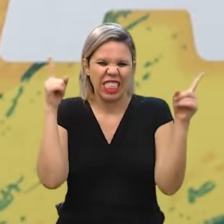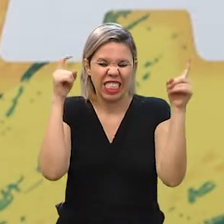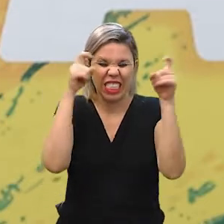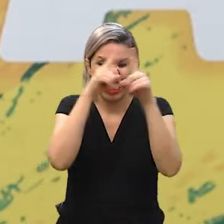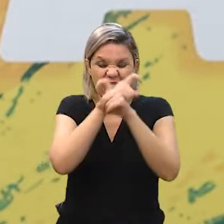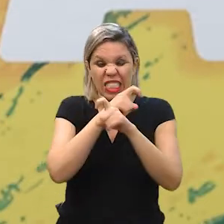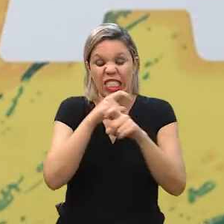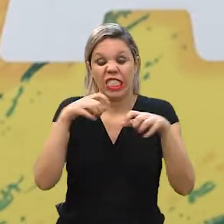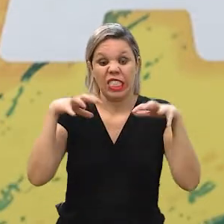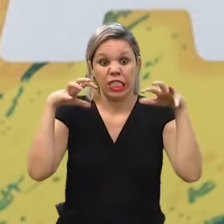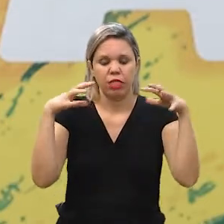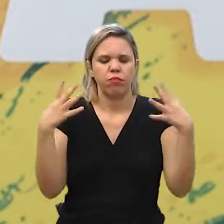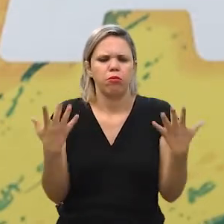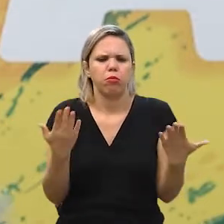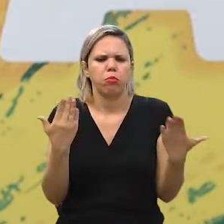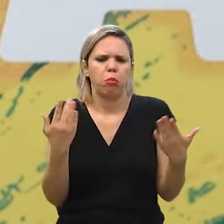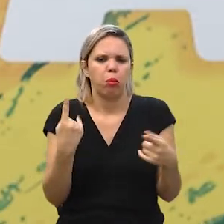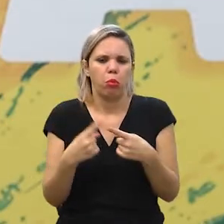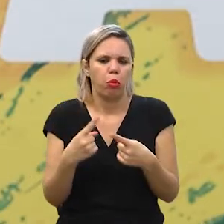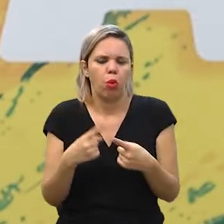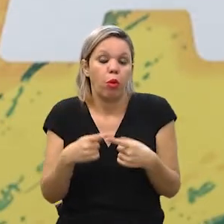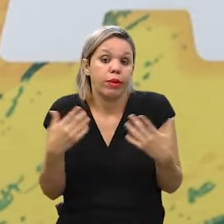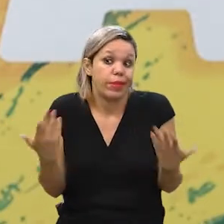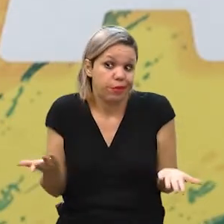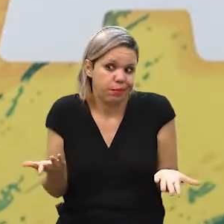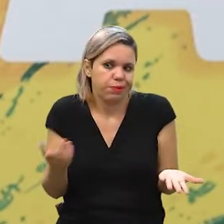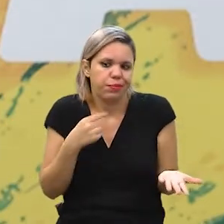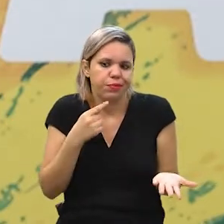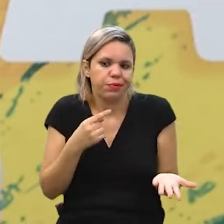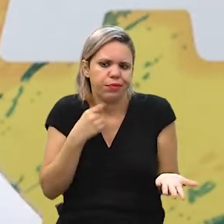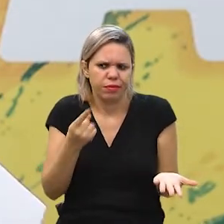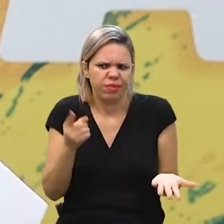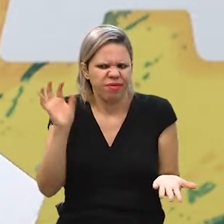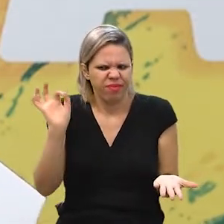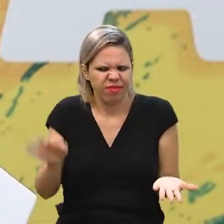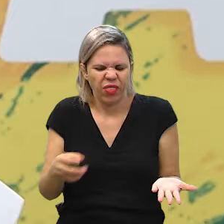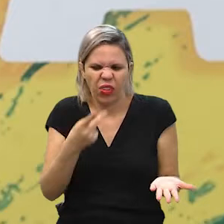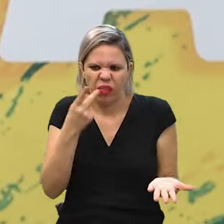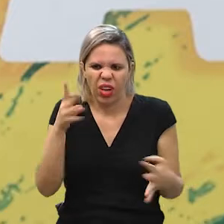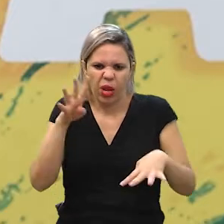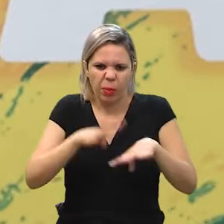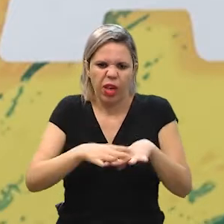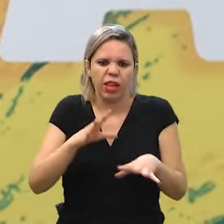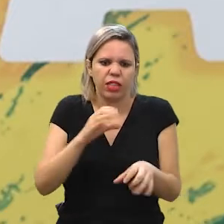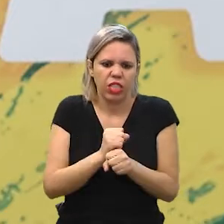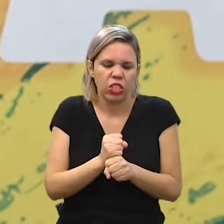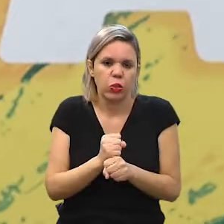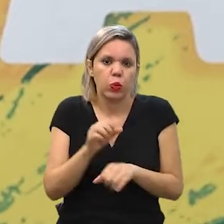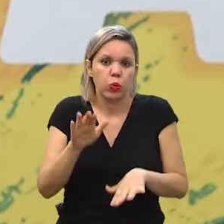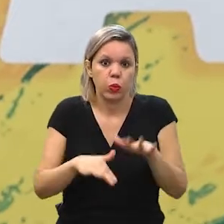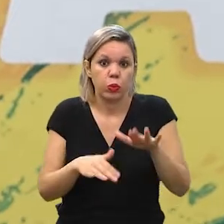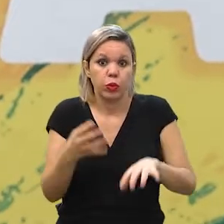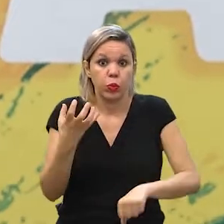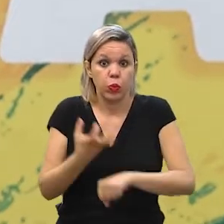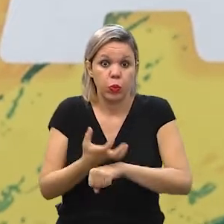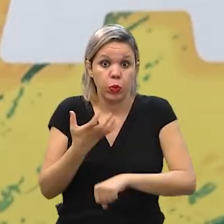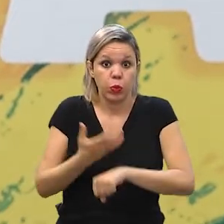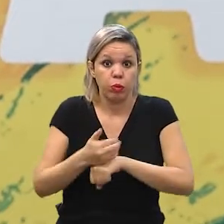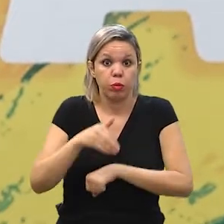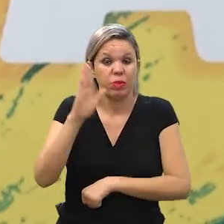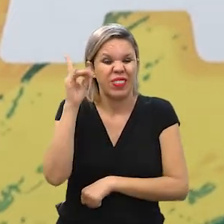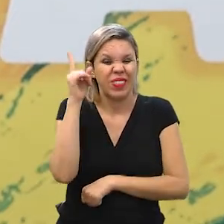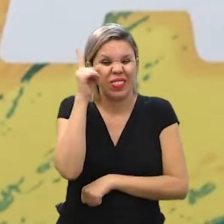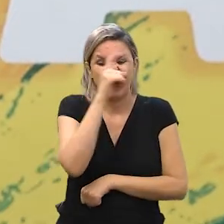7 cabeças. Por que será, não é? Será que é certo falar que a matemática é talvez a disciplina